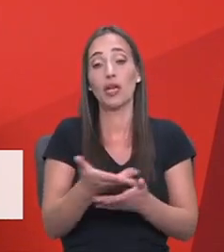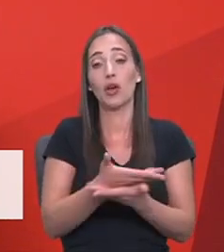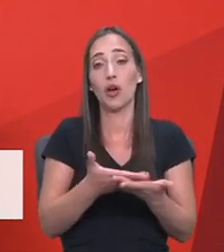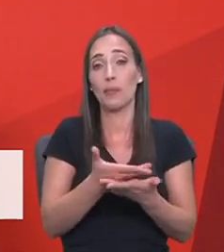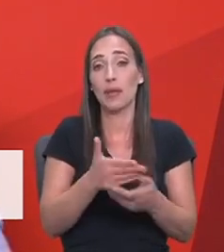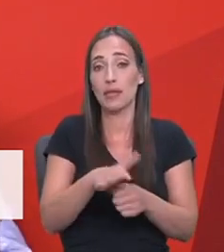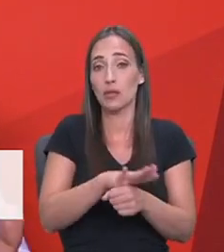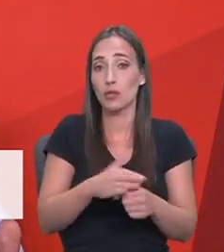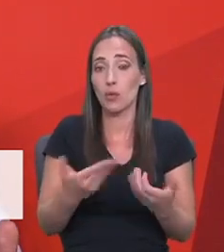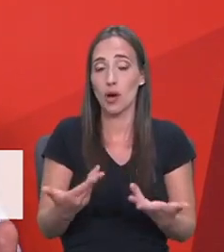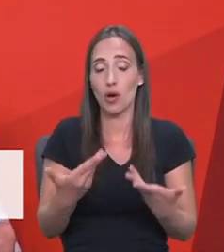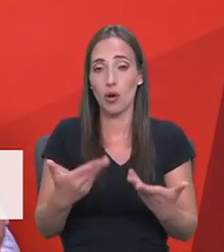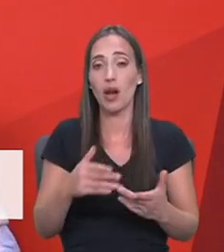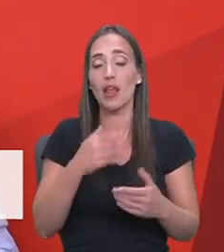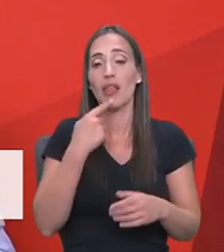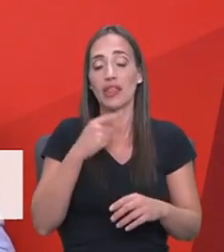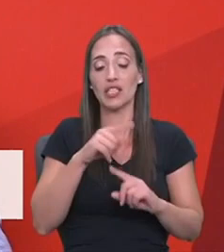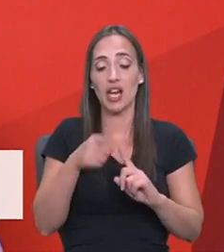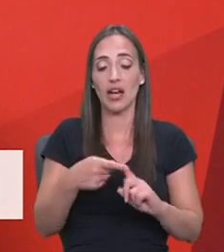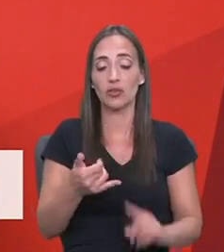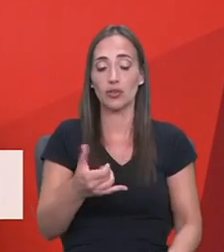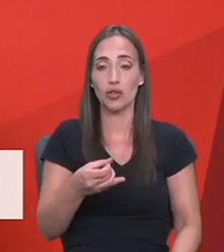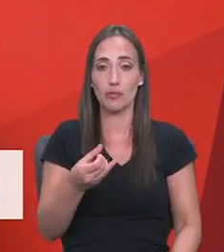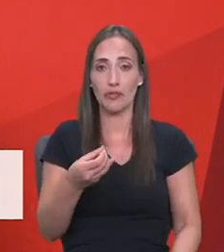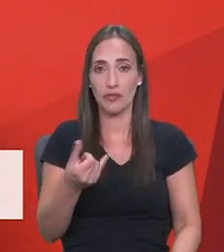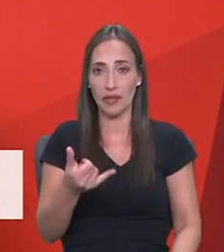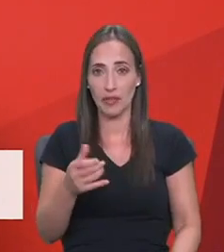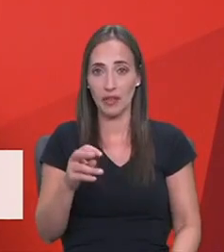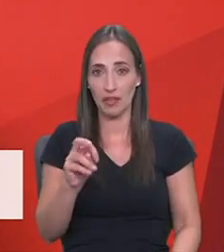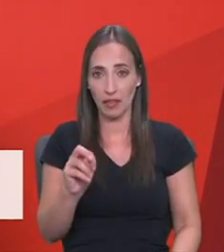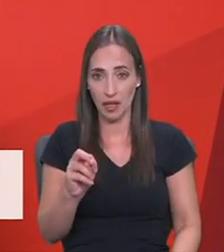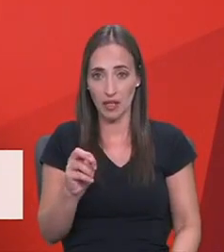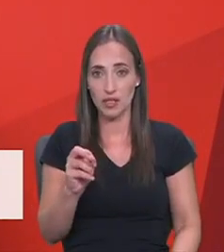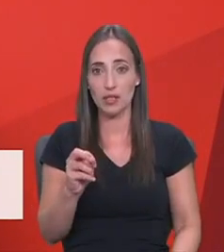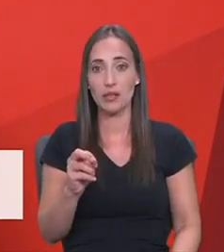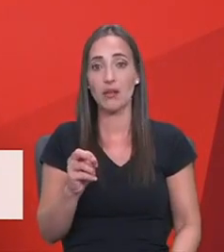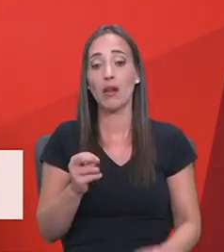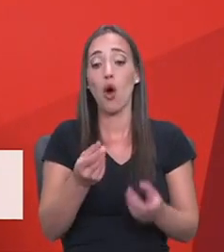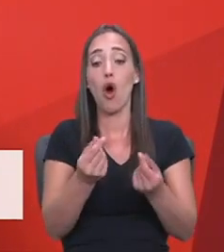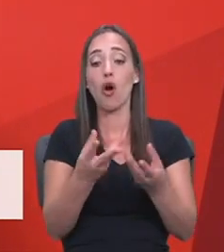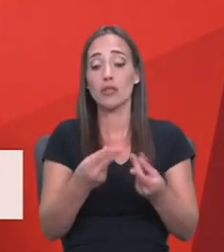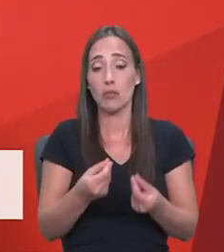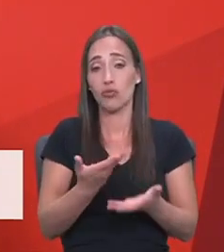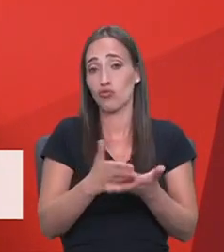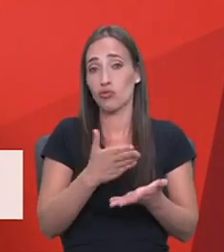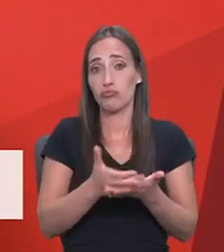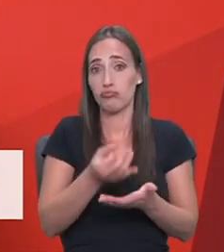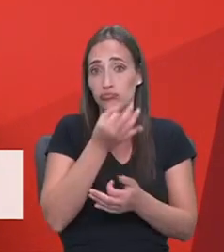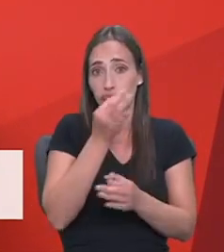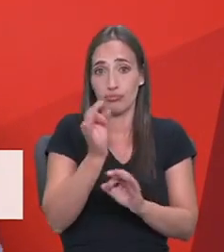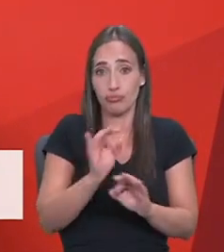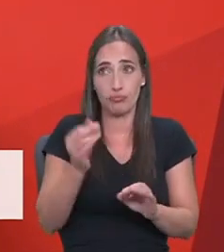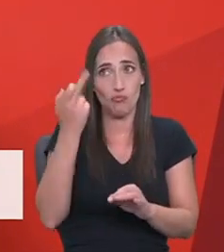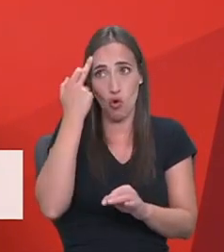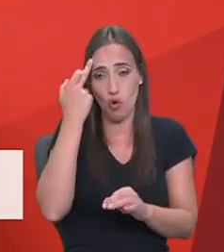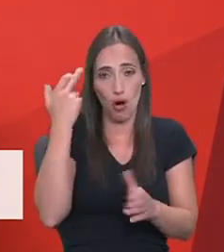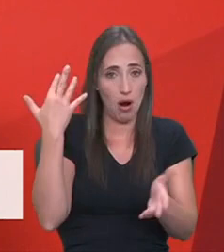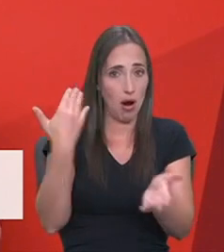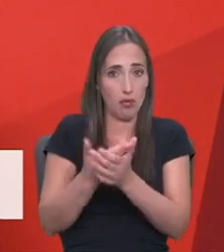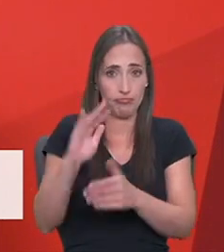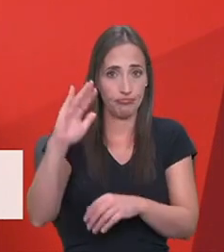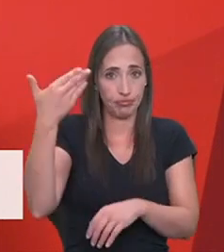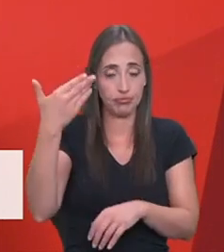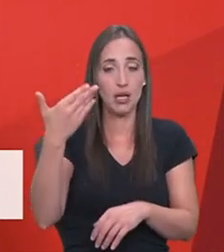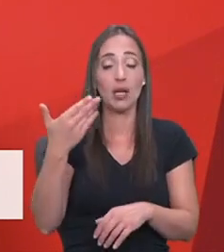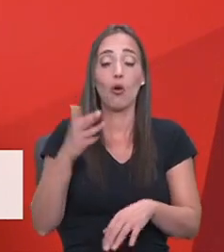neste momento é que 2023 proporciona-nos um um excedente orçamental histórico e nesse sentido toda a pressão toda a